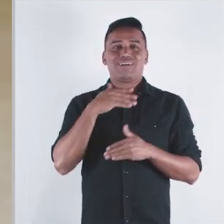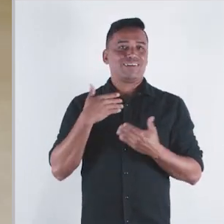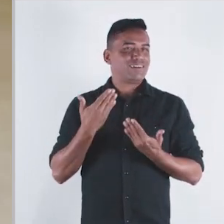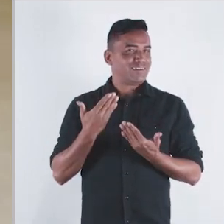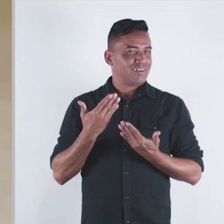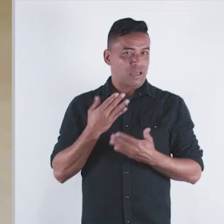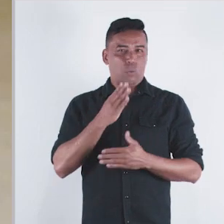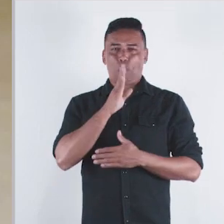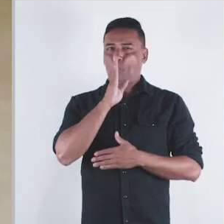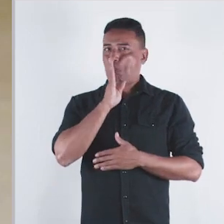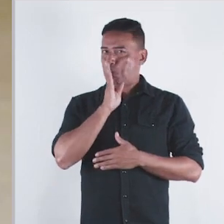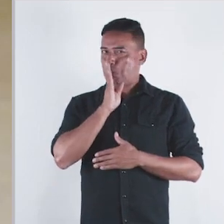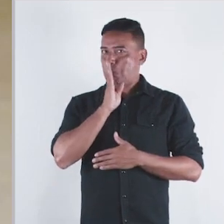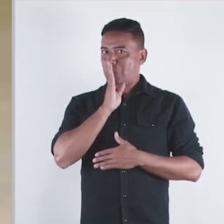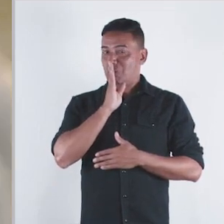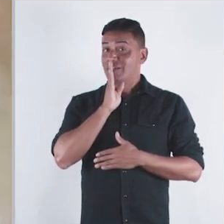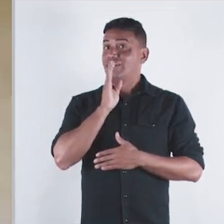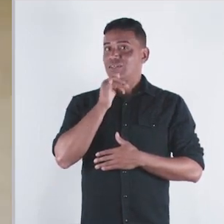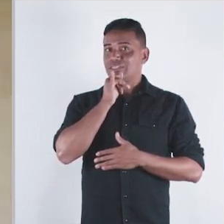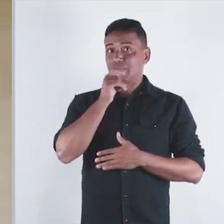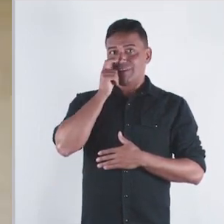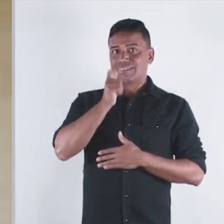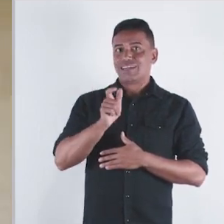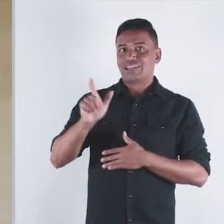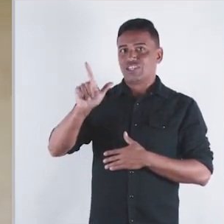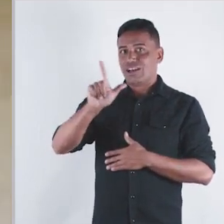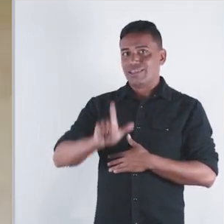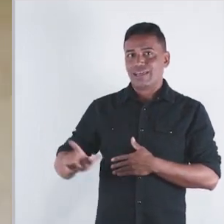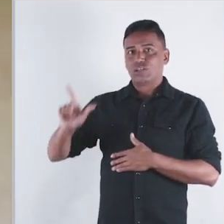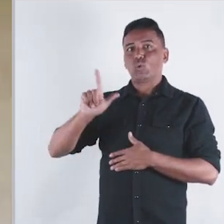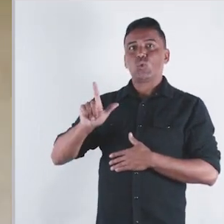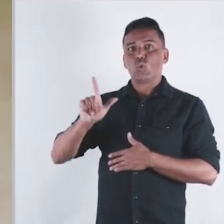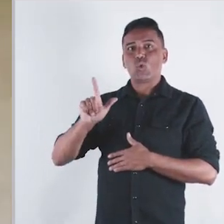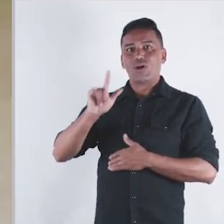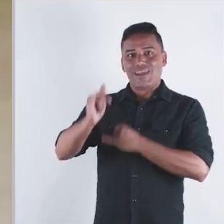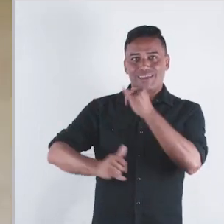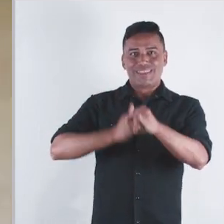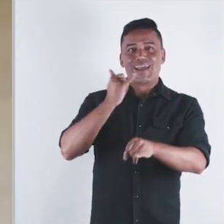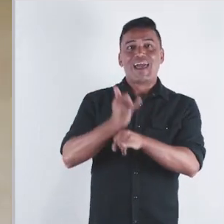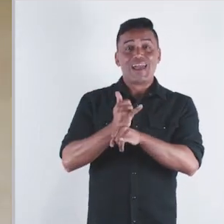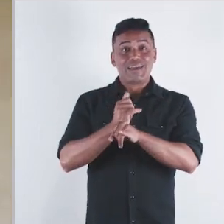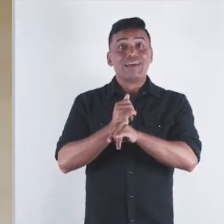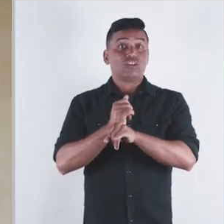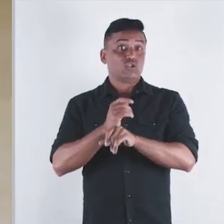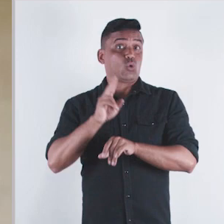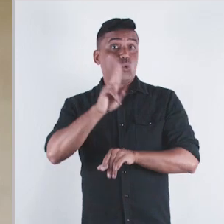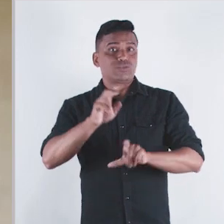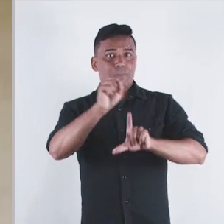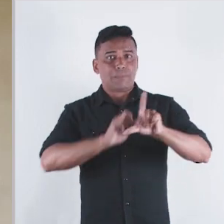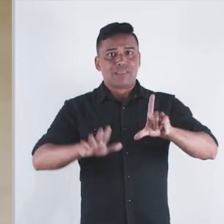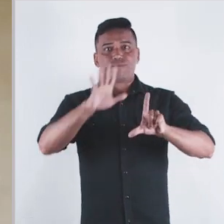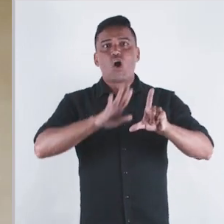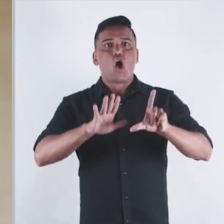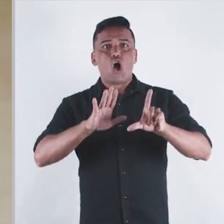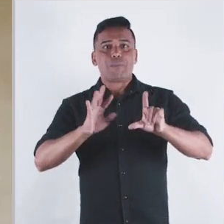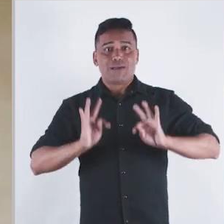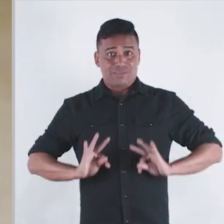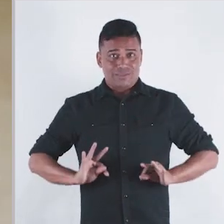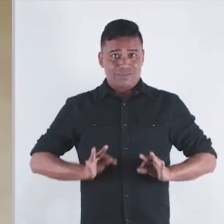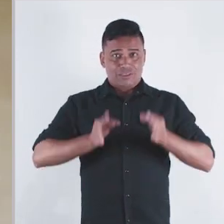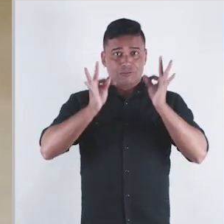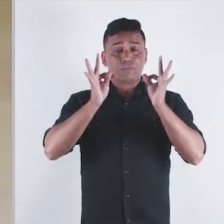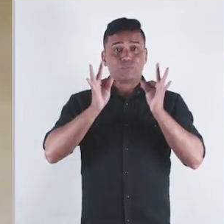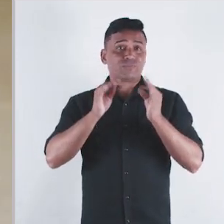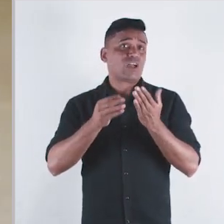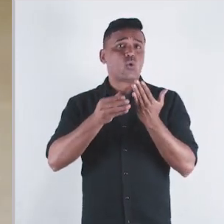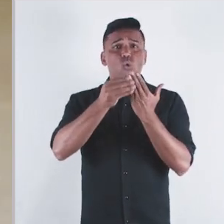eu acho interessante da literatura digital, quando faz uso dessas plataformas e recursos, é que as